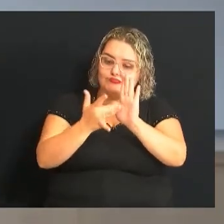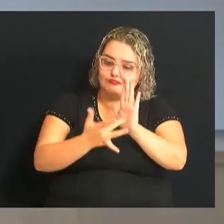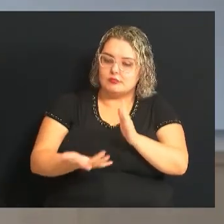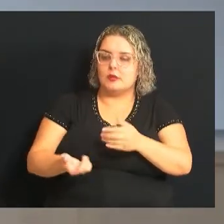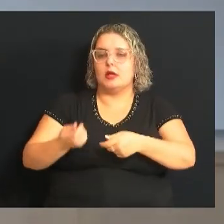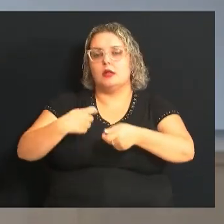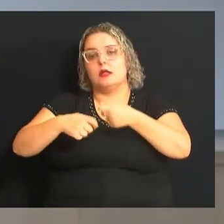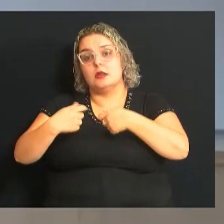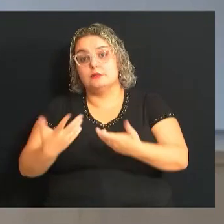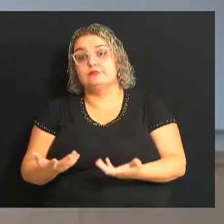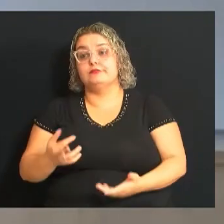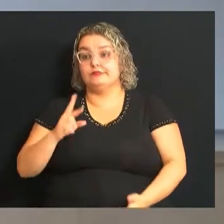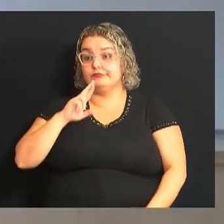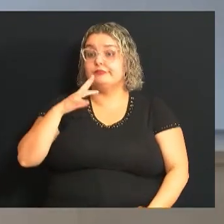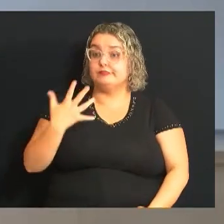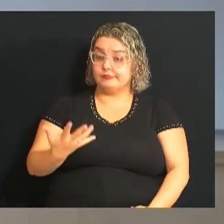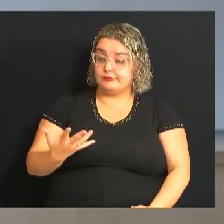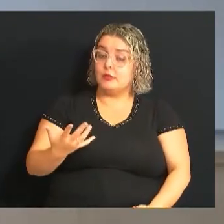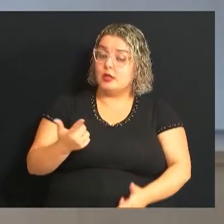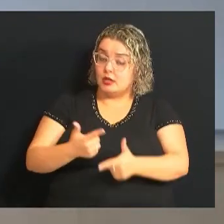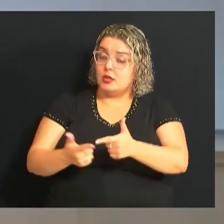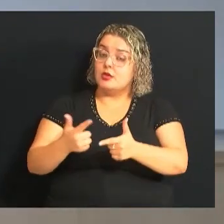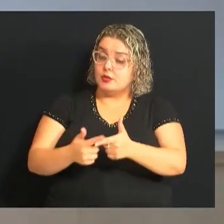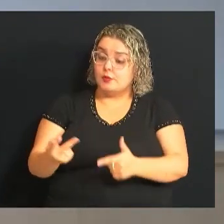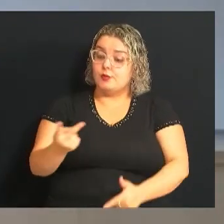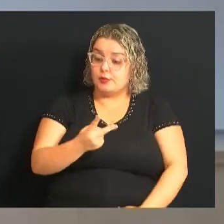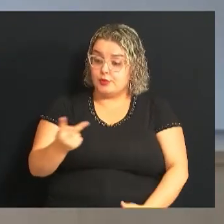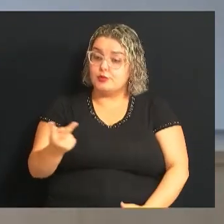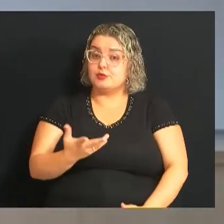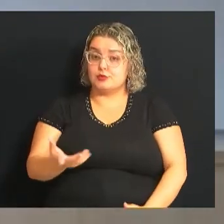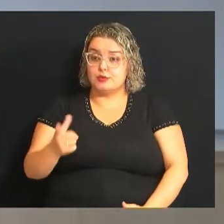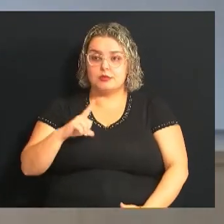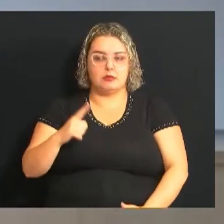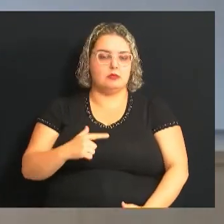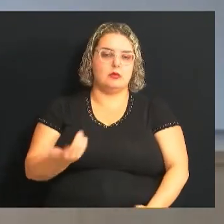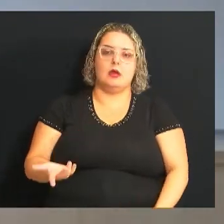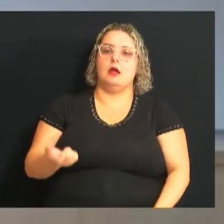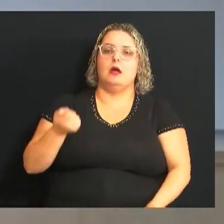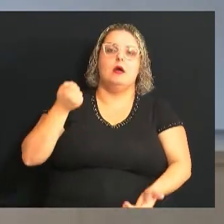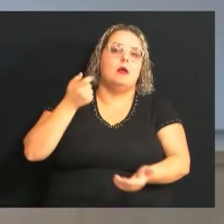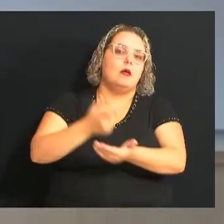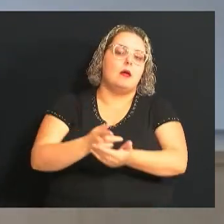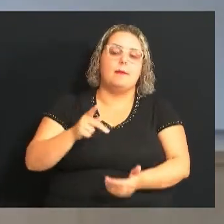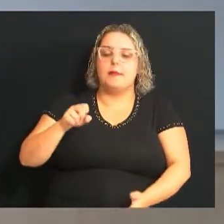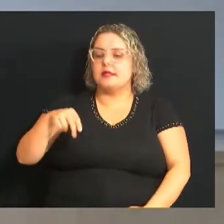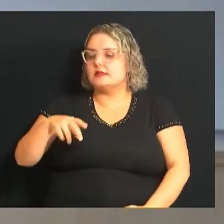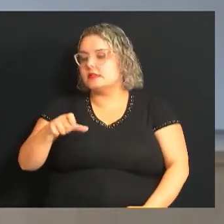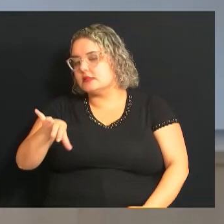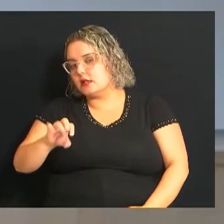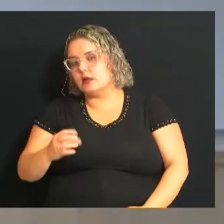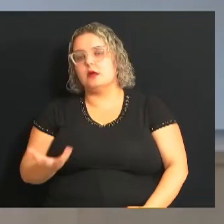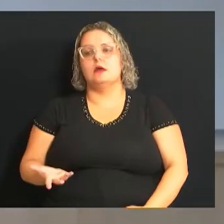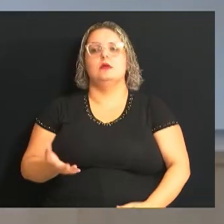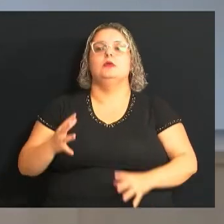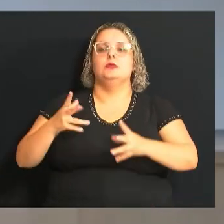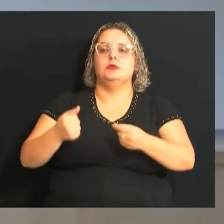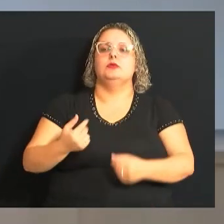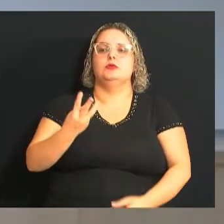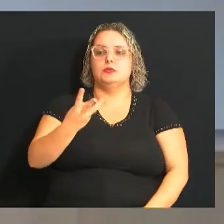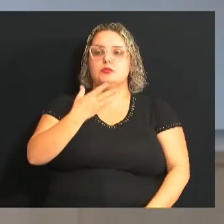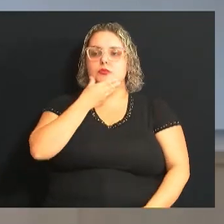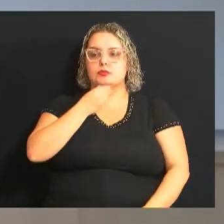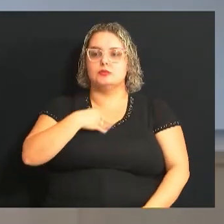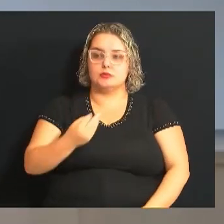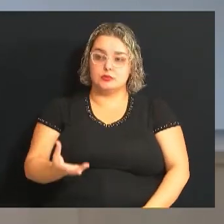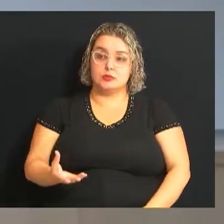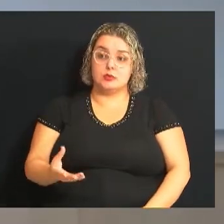se resolver os problemas que eles têm em relação a alimentos, enfim, todas as questões que envolvem aí os filhos. E eu escuto também na